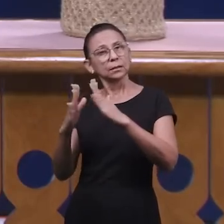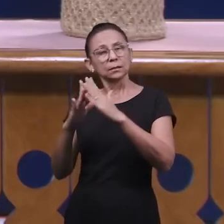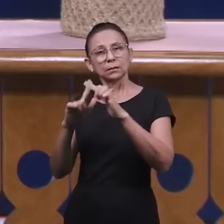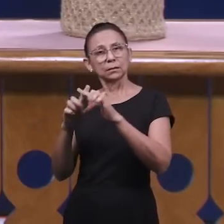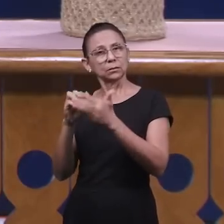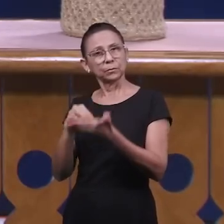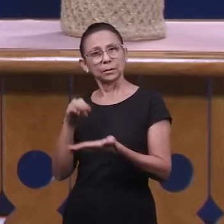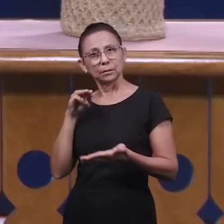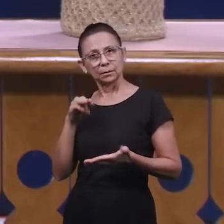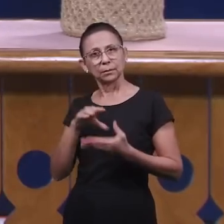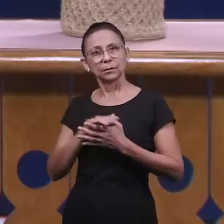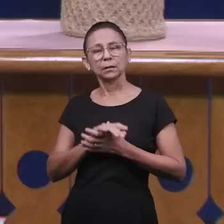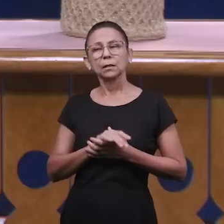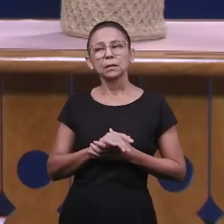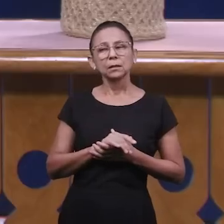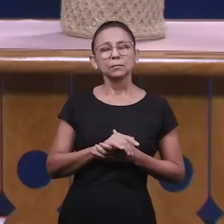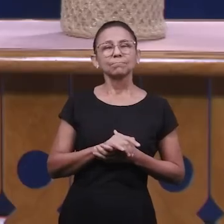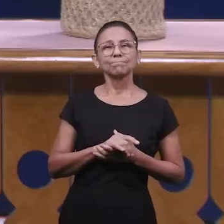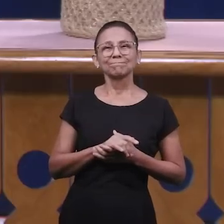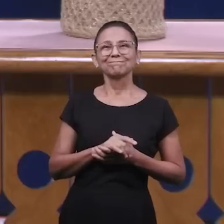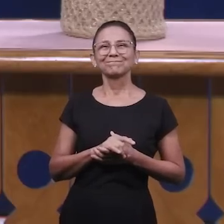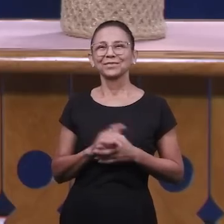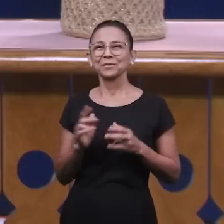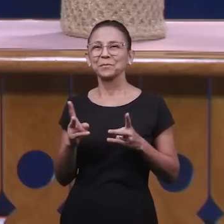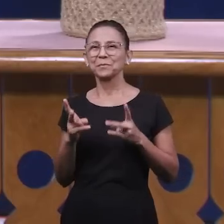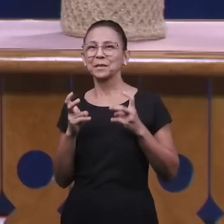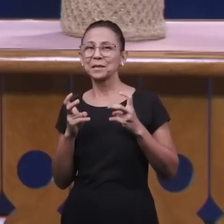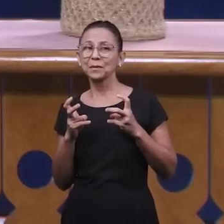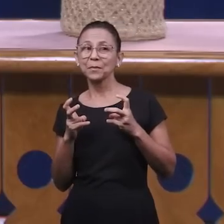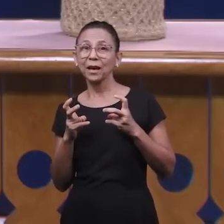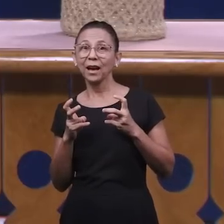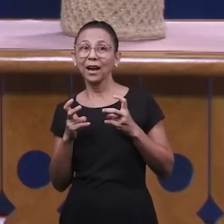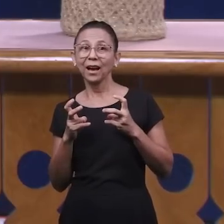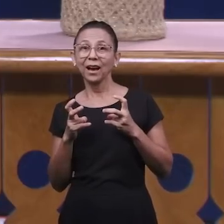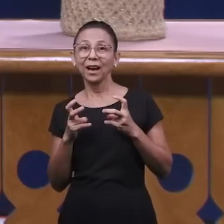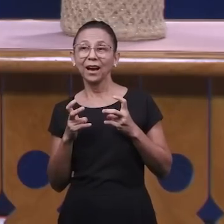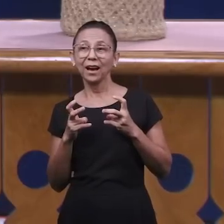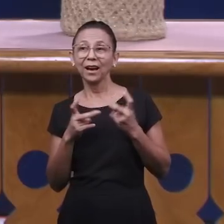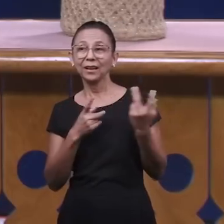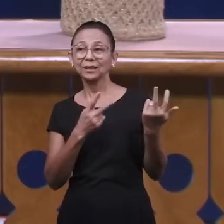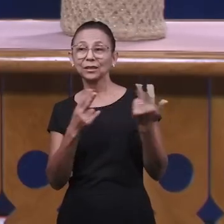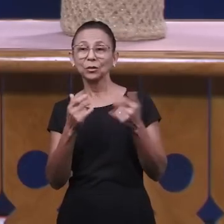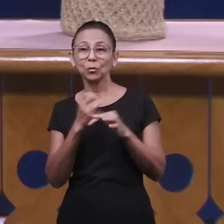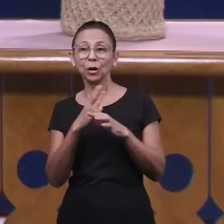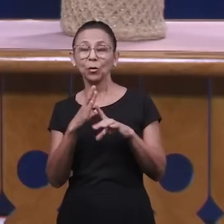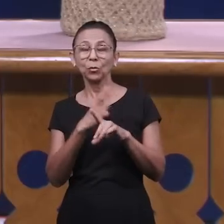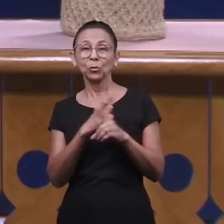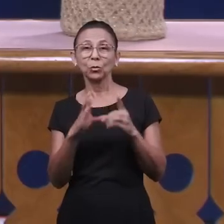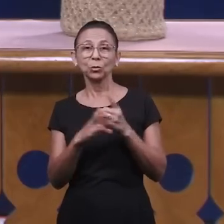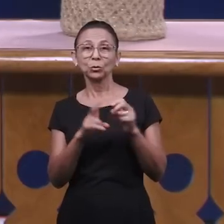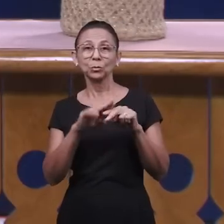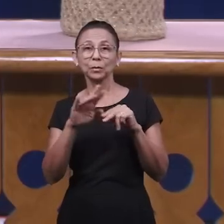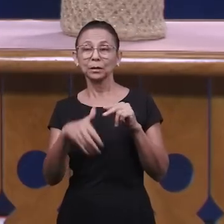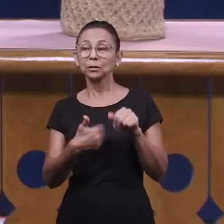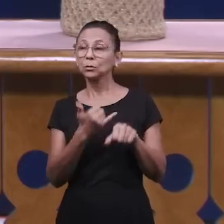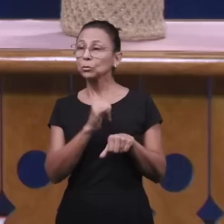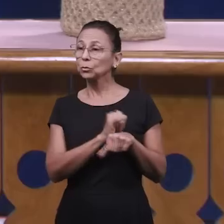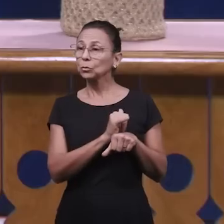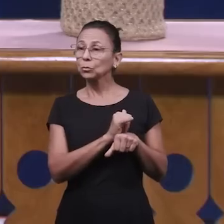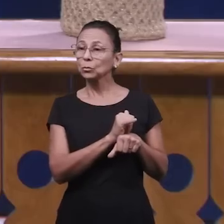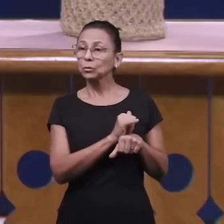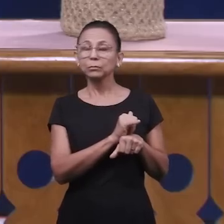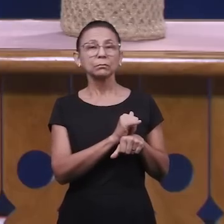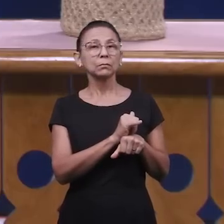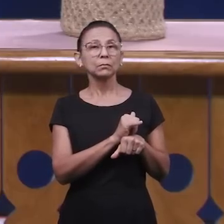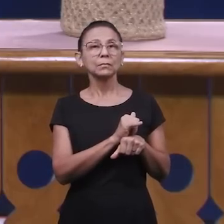da igreja ali. Isso traz uma alegria e uma experiência maravilhosa. Eu quero convidar você a viver também essa experiência. Então o QR Code